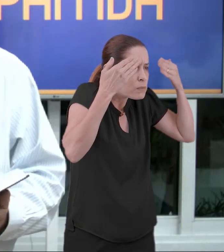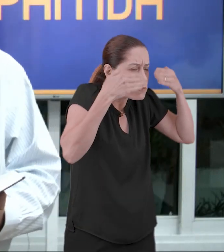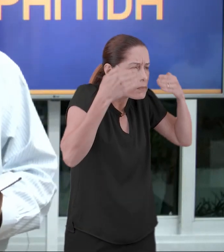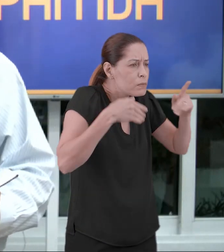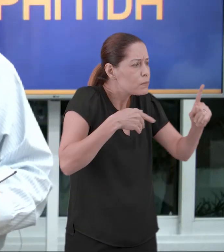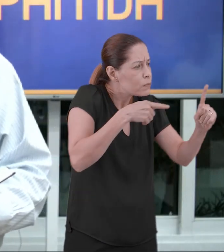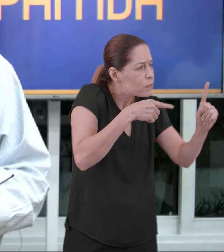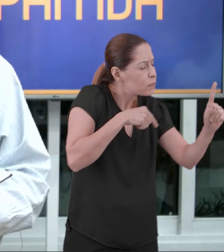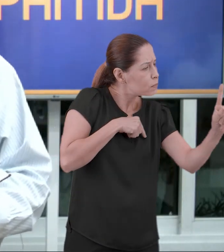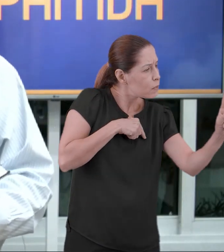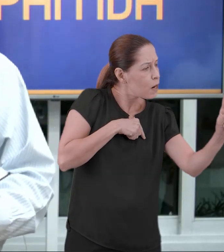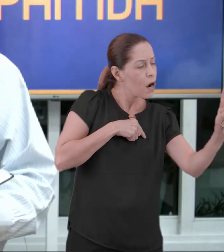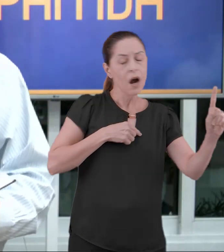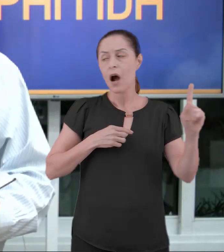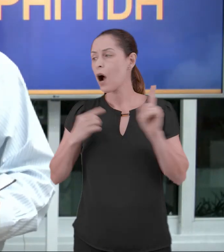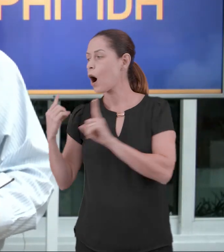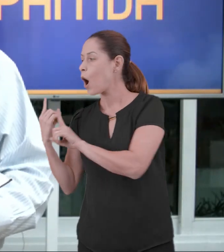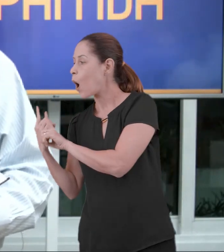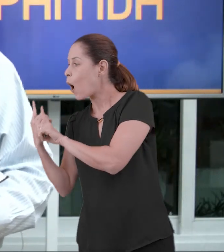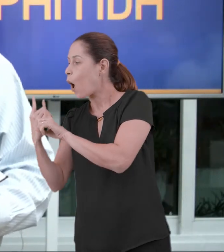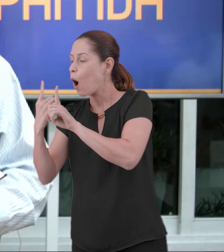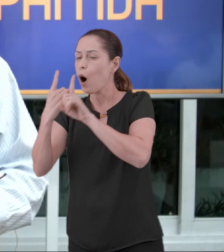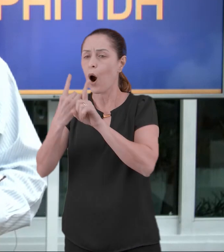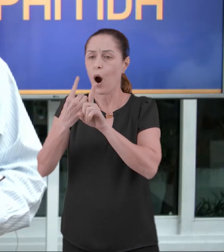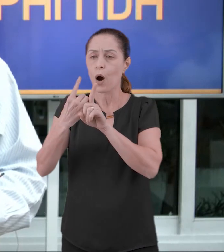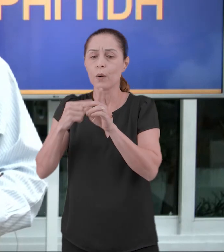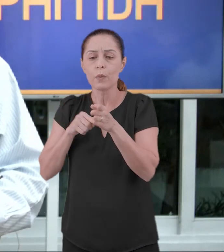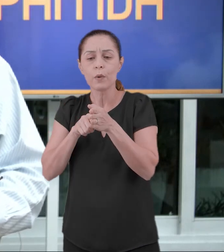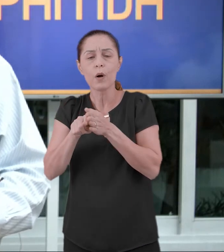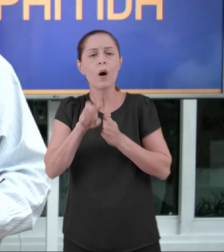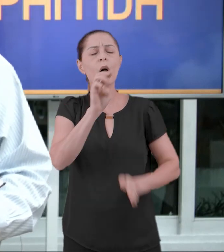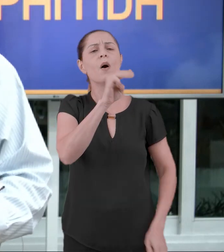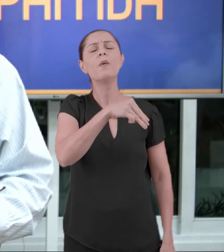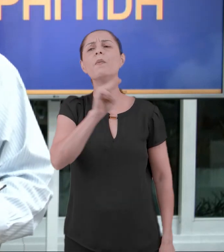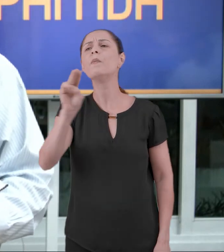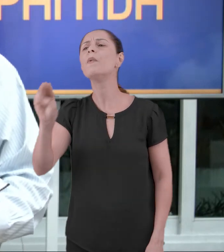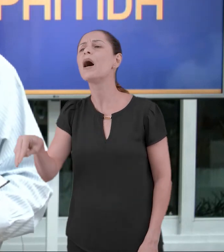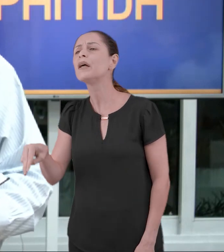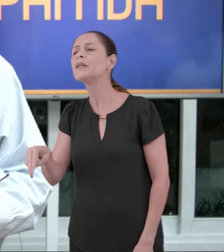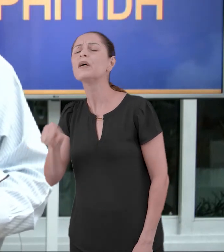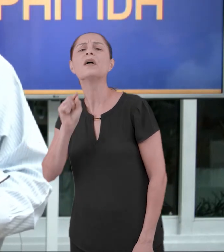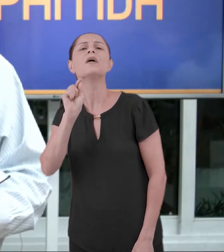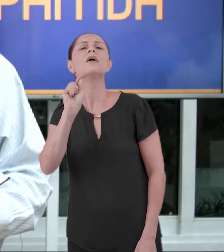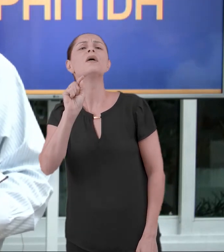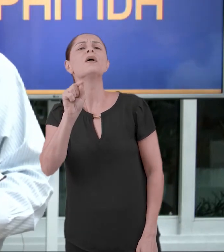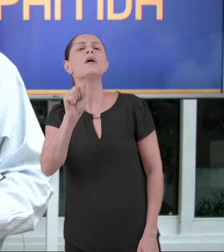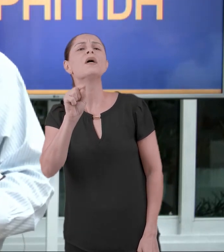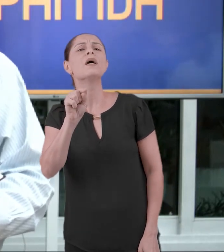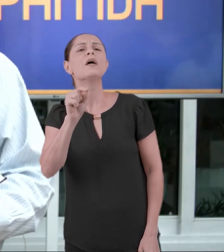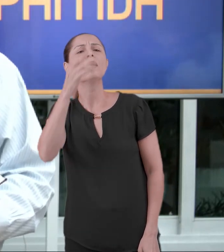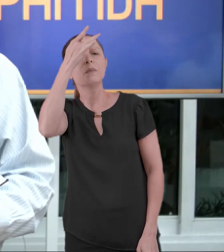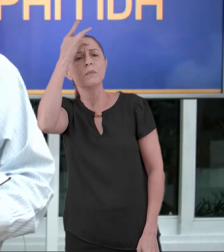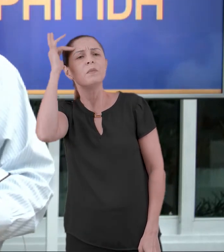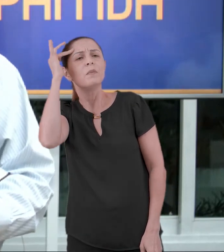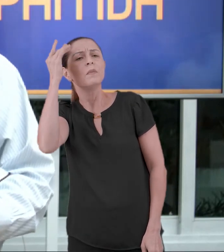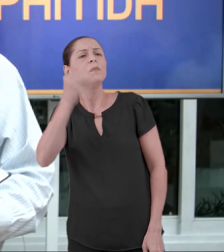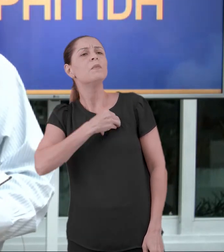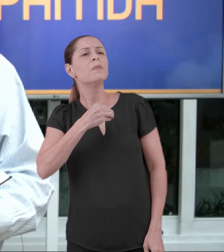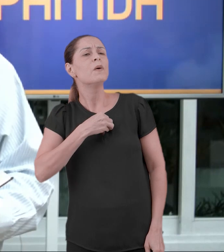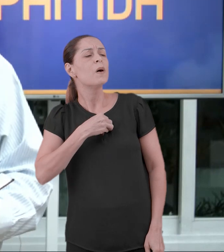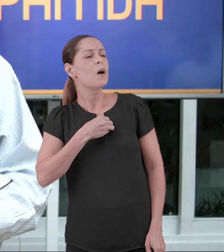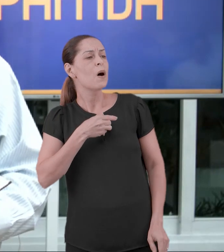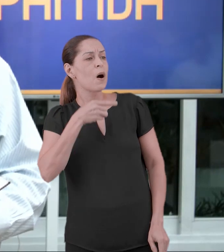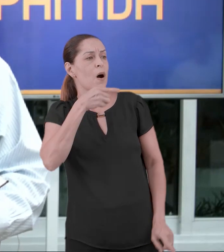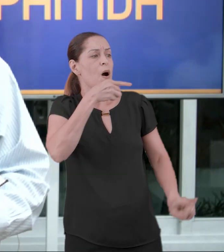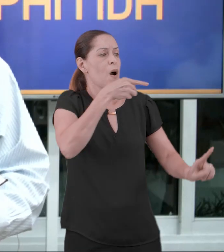perguntaram: Mestre, quem pecou, este ou seus pais, para que nascesse